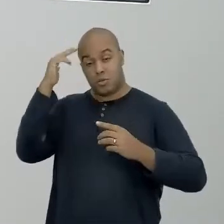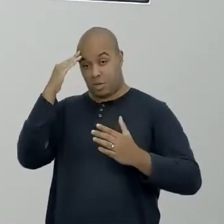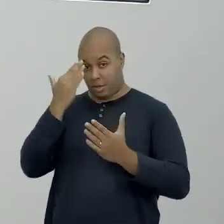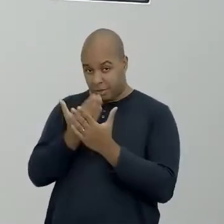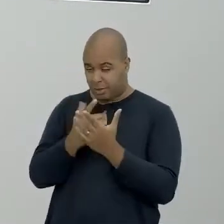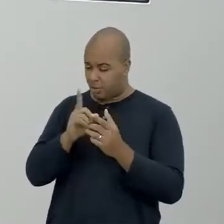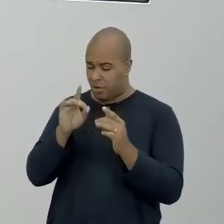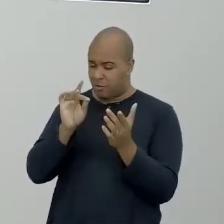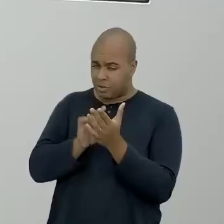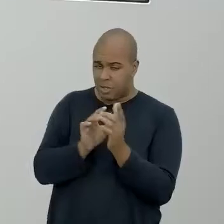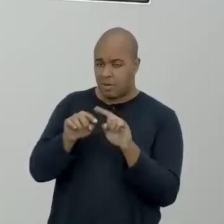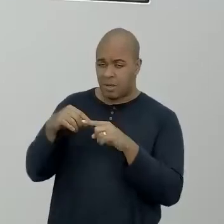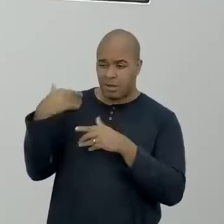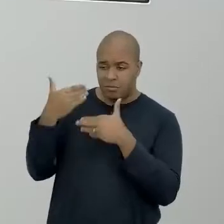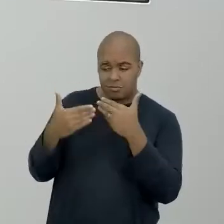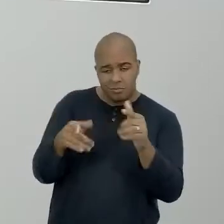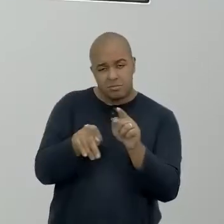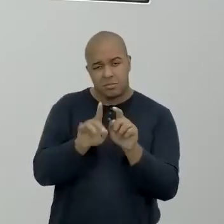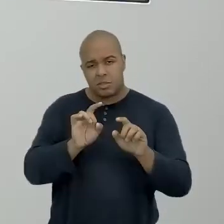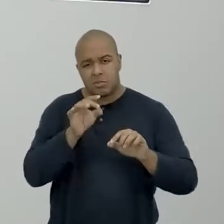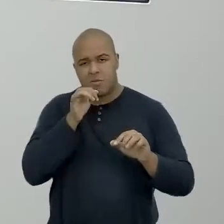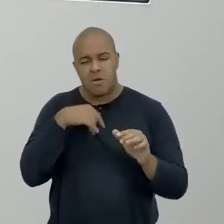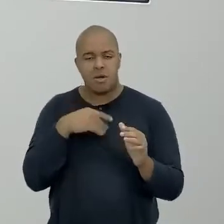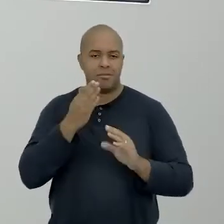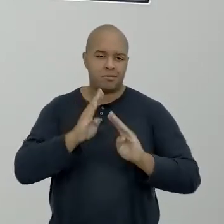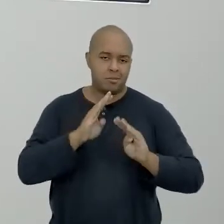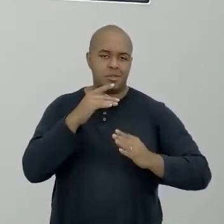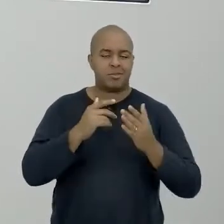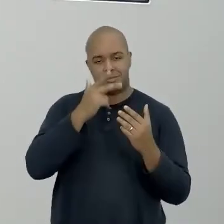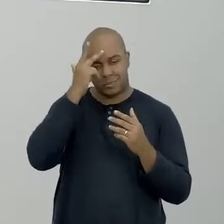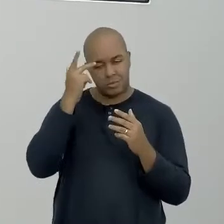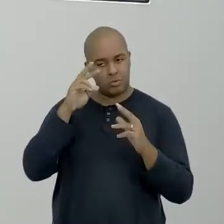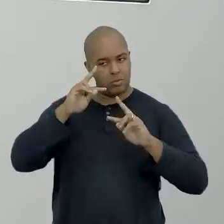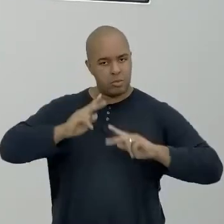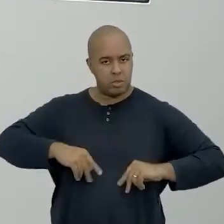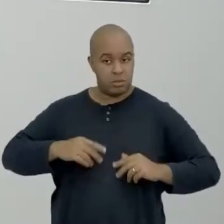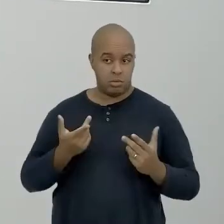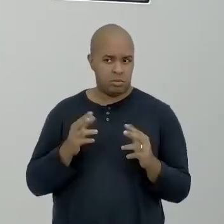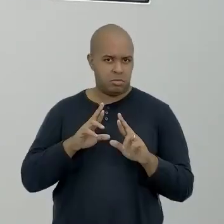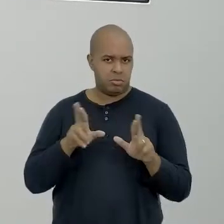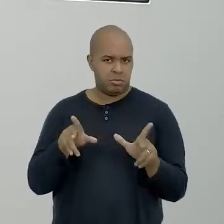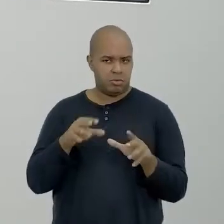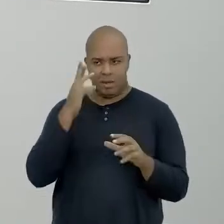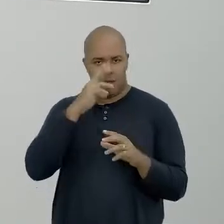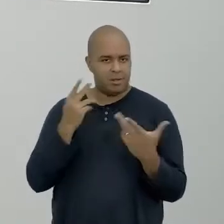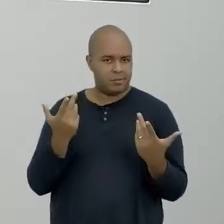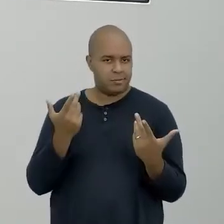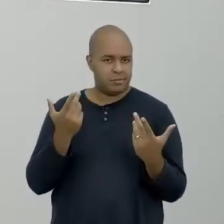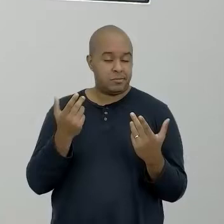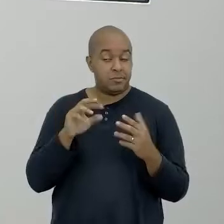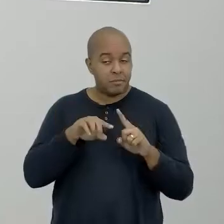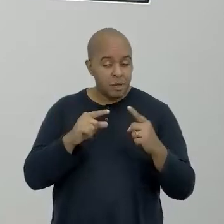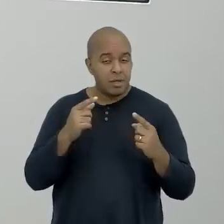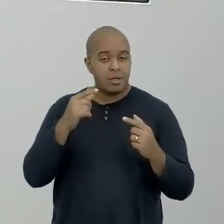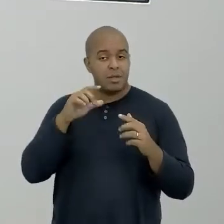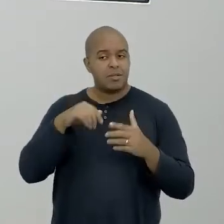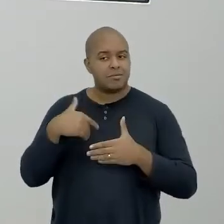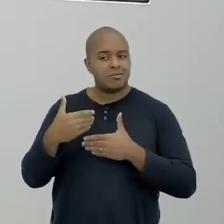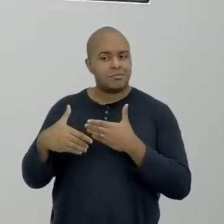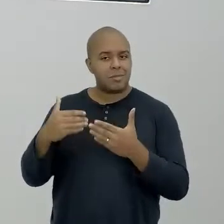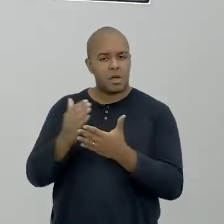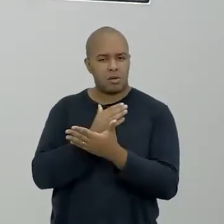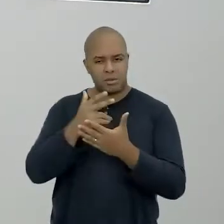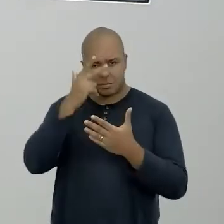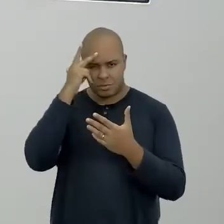uma verdade, pelo menos para a biologia, os seres humanos não são divididos em raça. Mas na medida em que